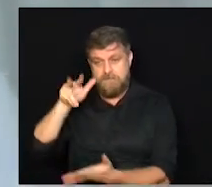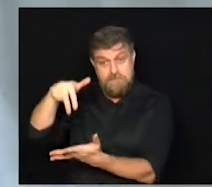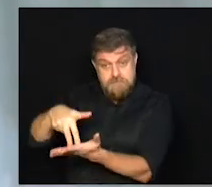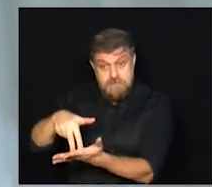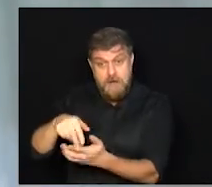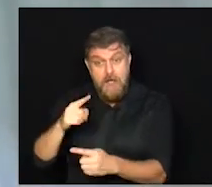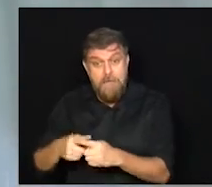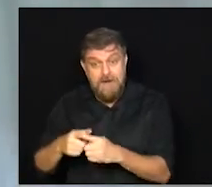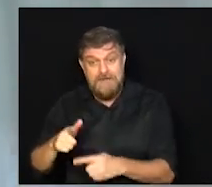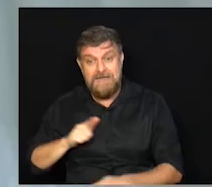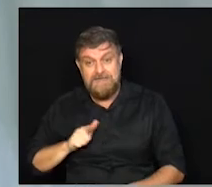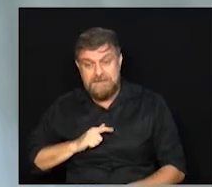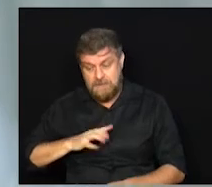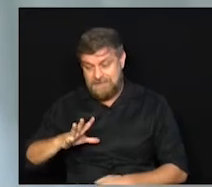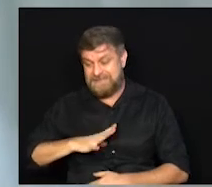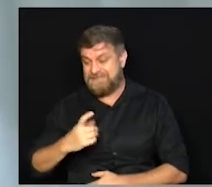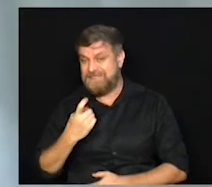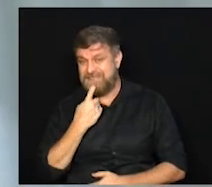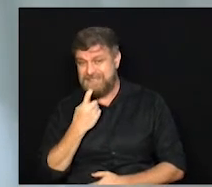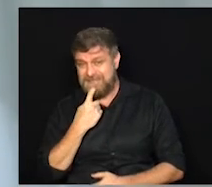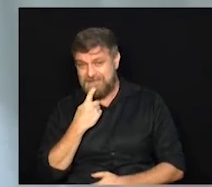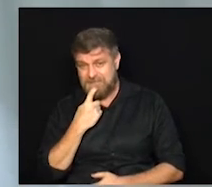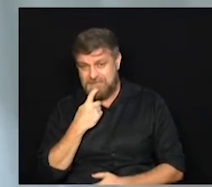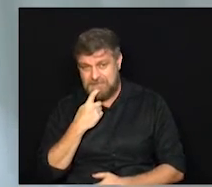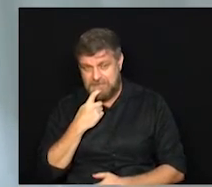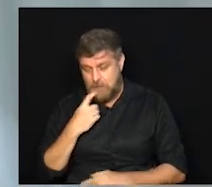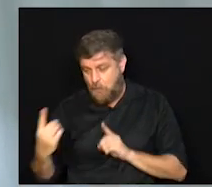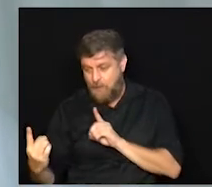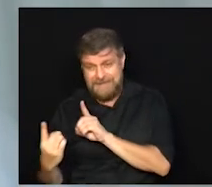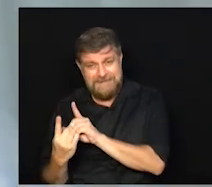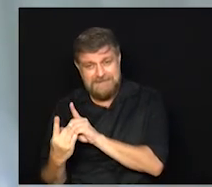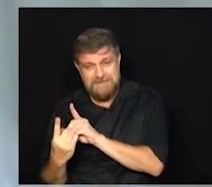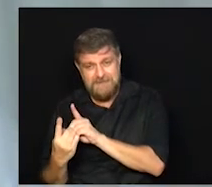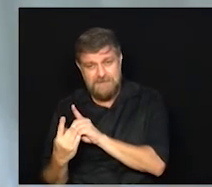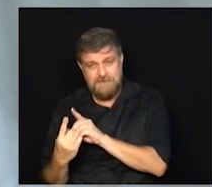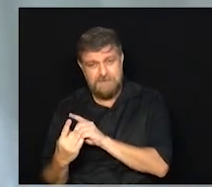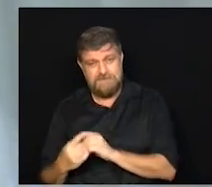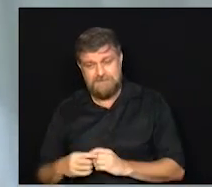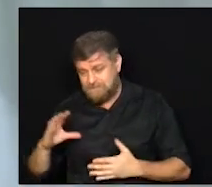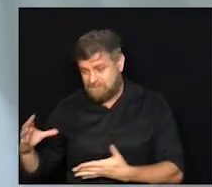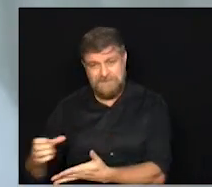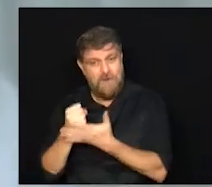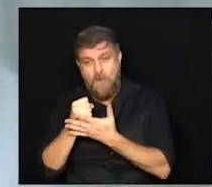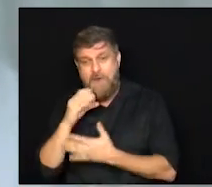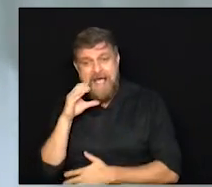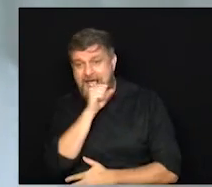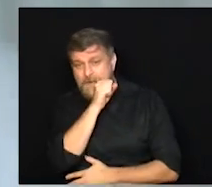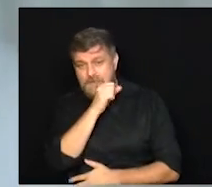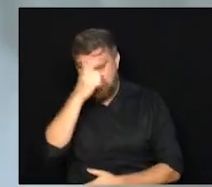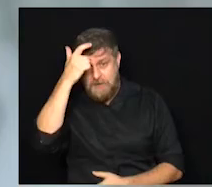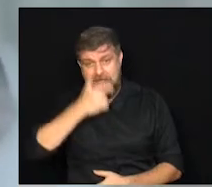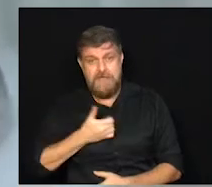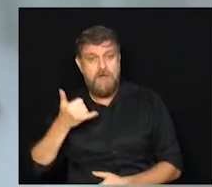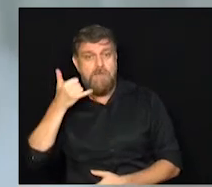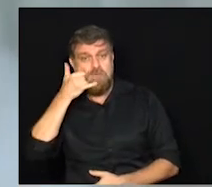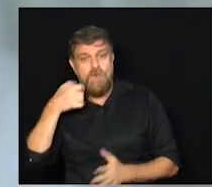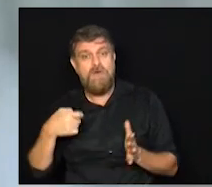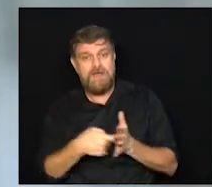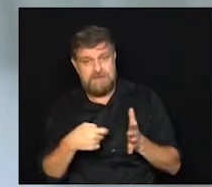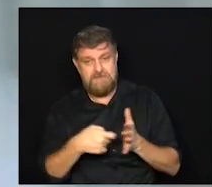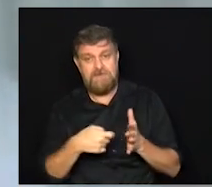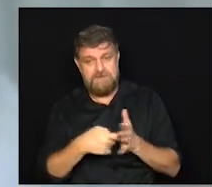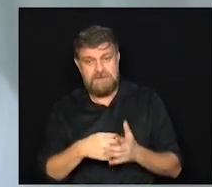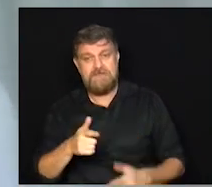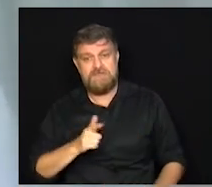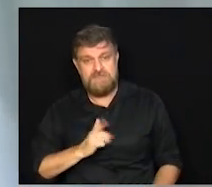quê? Eles estão dentro da cidade, o atendimento é rápido. Eu mesma já fiz denúncia quando